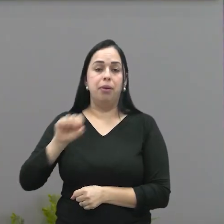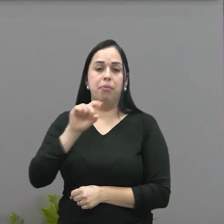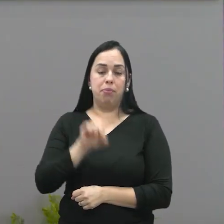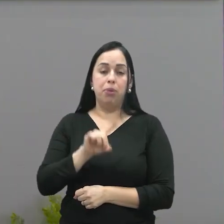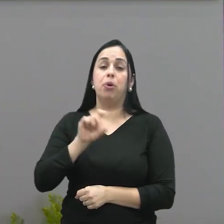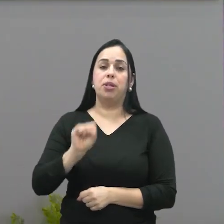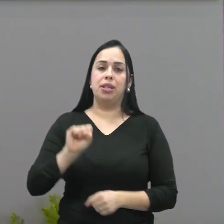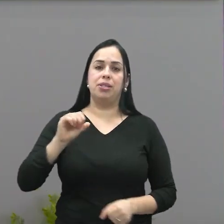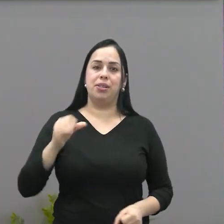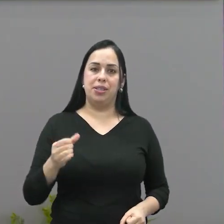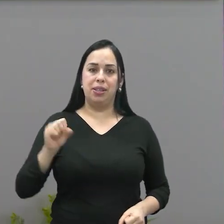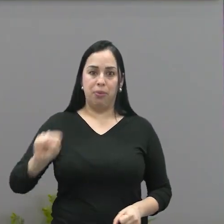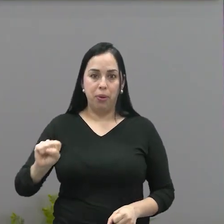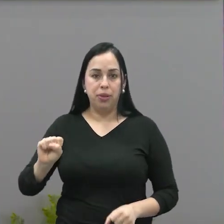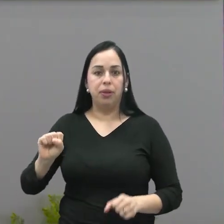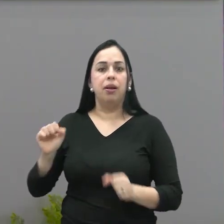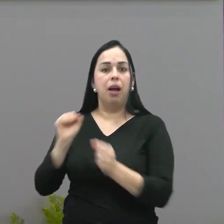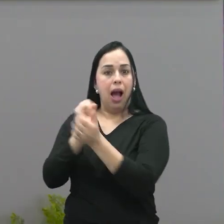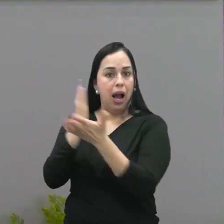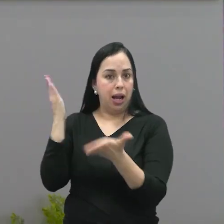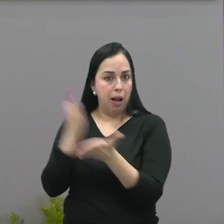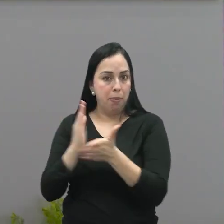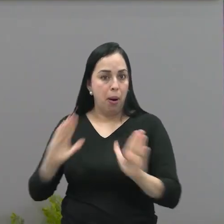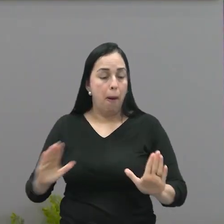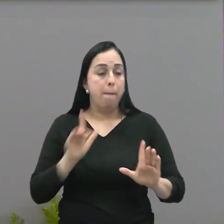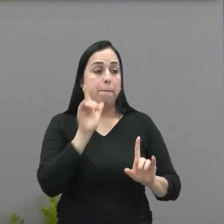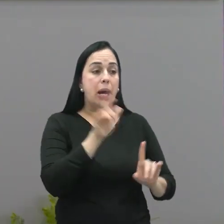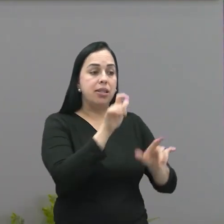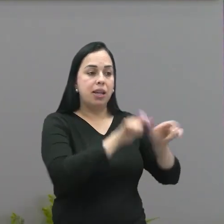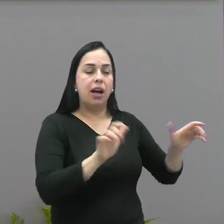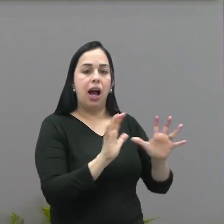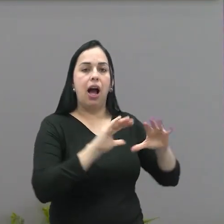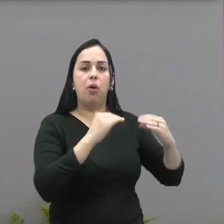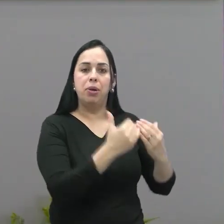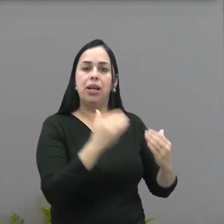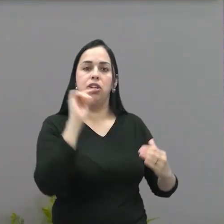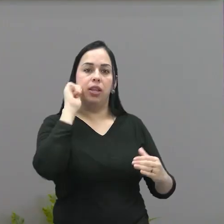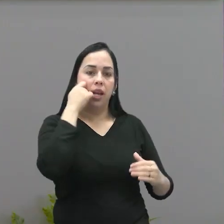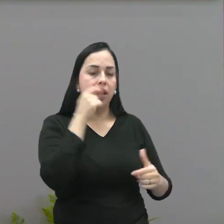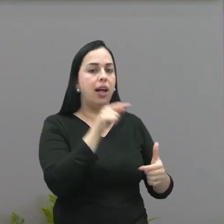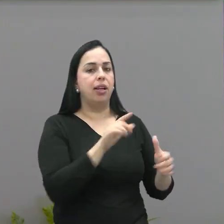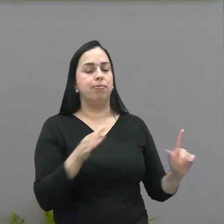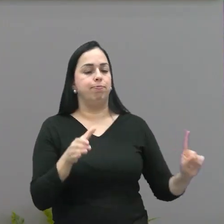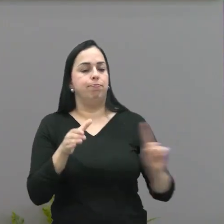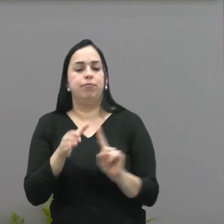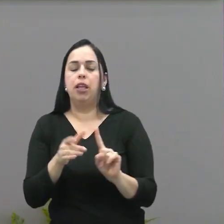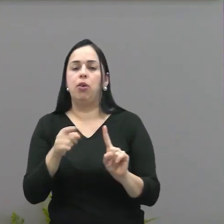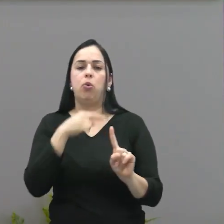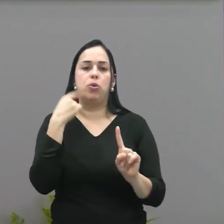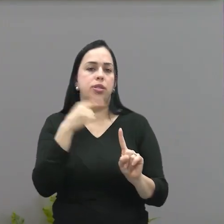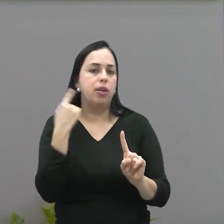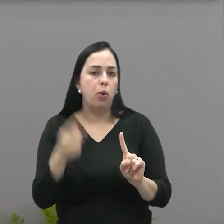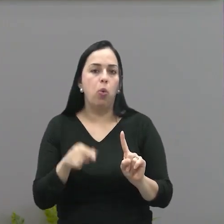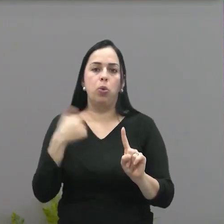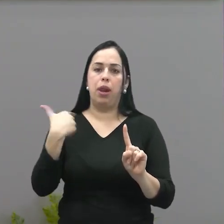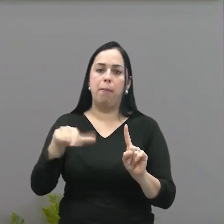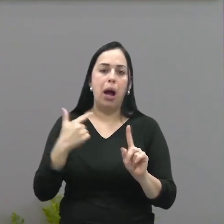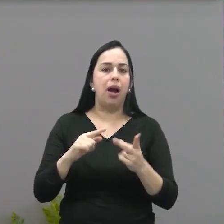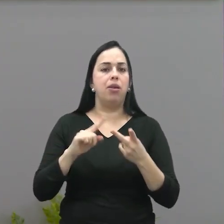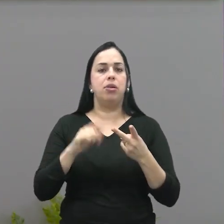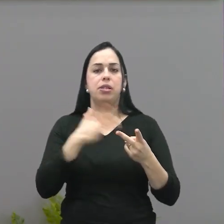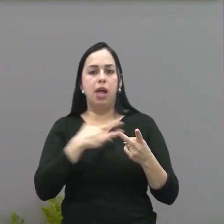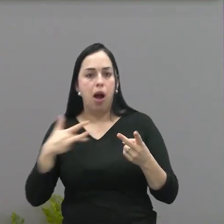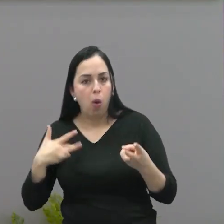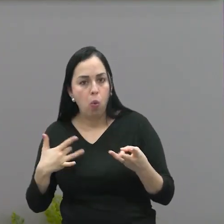população negra ela foi marginalizada, ela não teve acesso à educação, à moradia, à saúde, ao emprego.